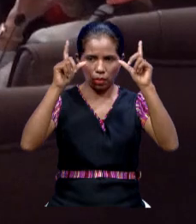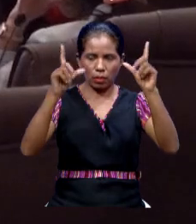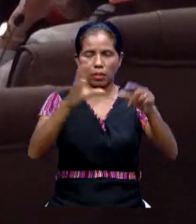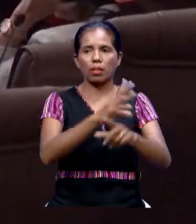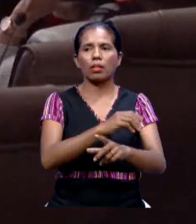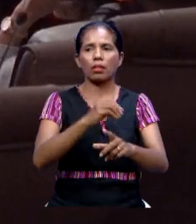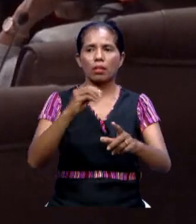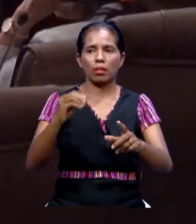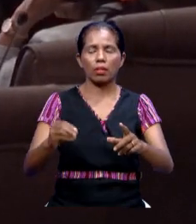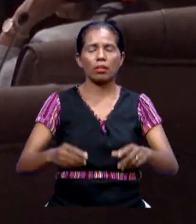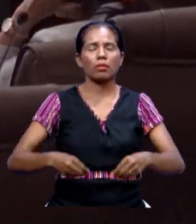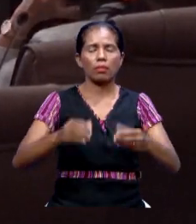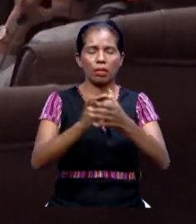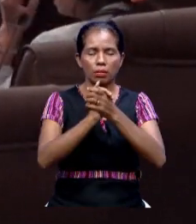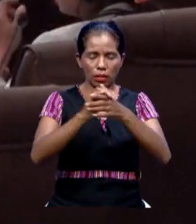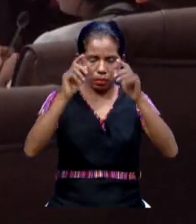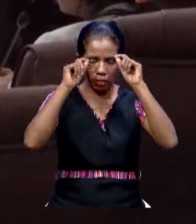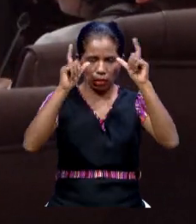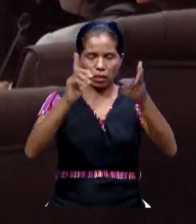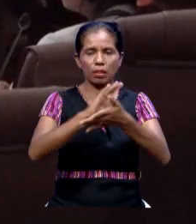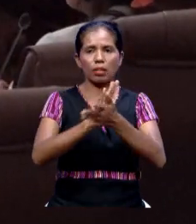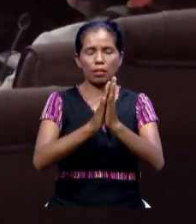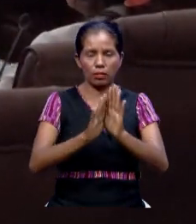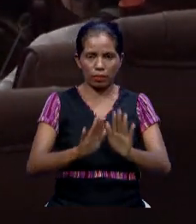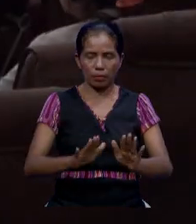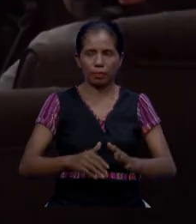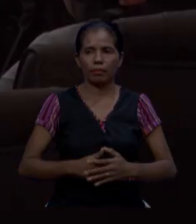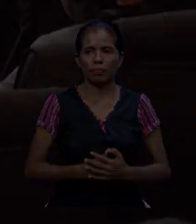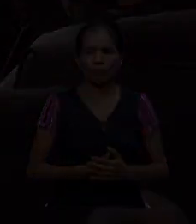no mos congratula Timor-Leste na estabilidade. Bem-vinda, Ximenes, Yemen.